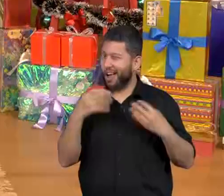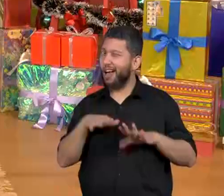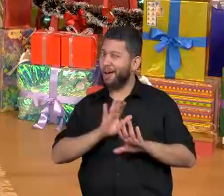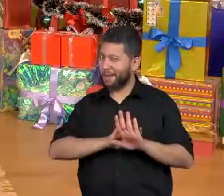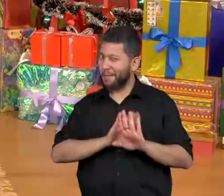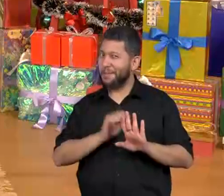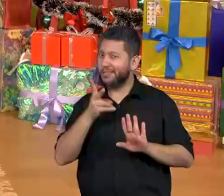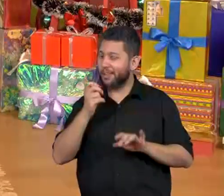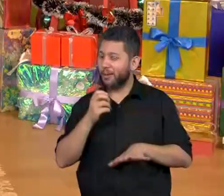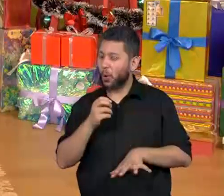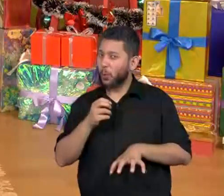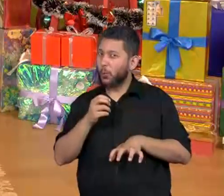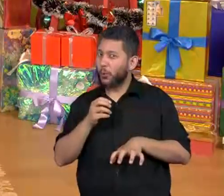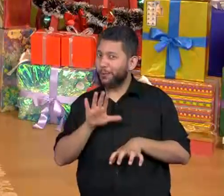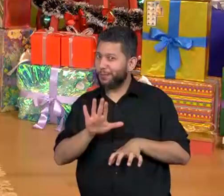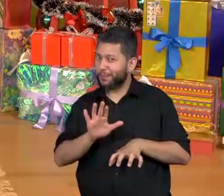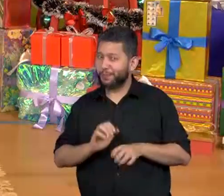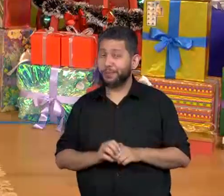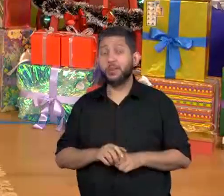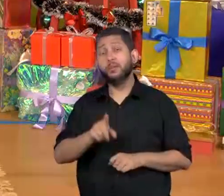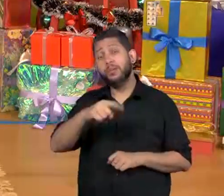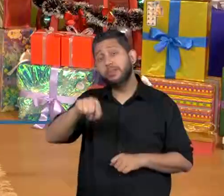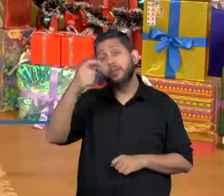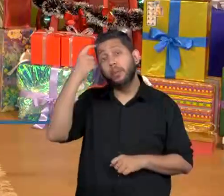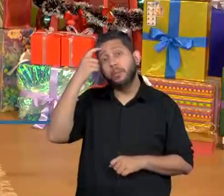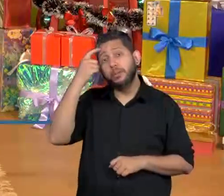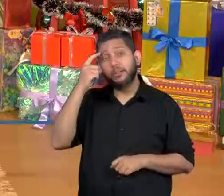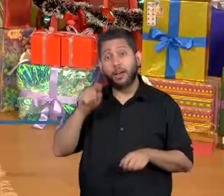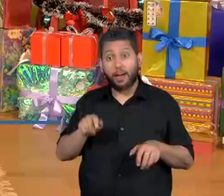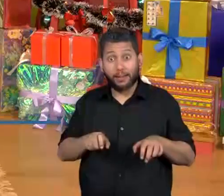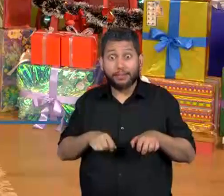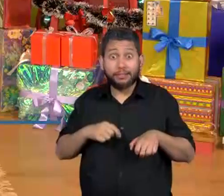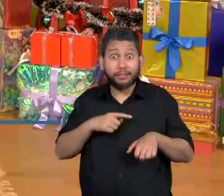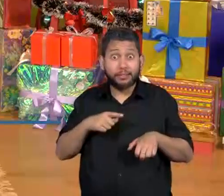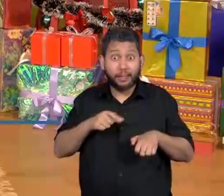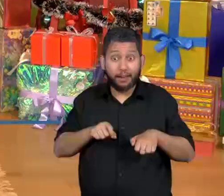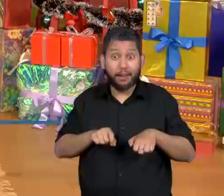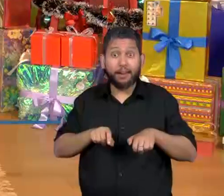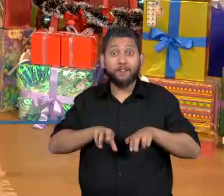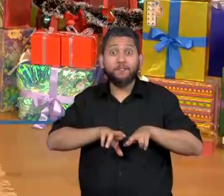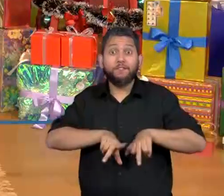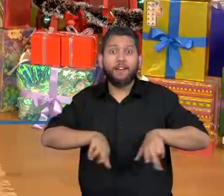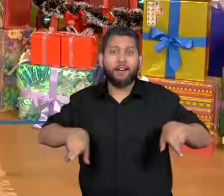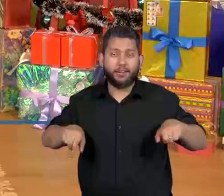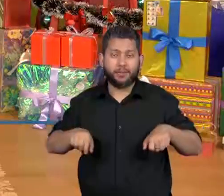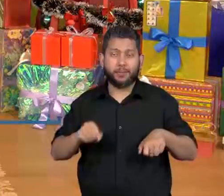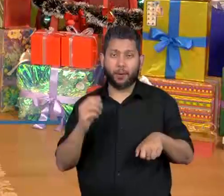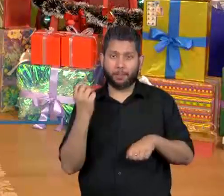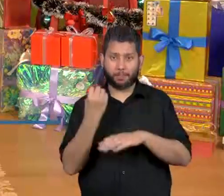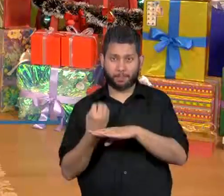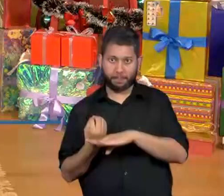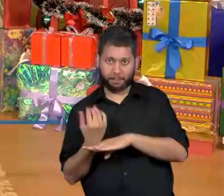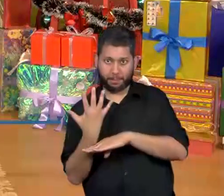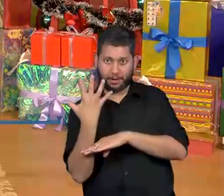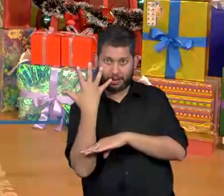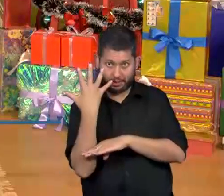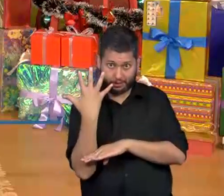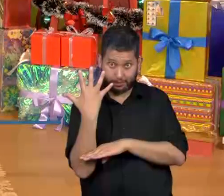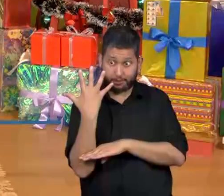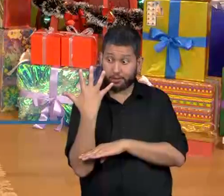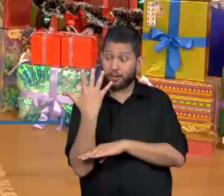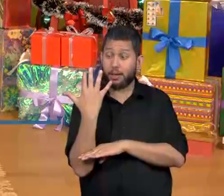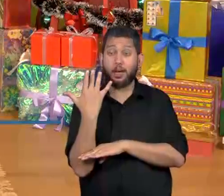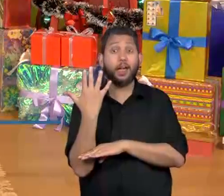conseguir pensar sobre as raízes, ainda mais se a gente começar a pensar que a planta, ela tem as